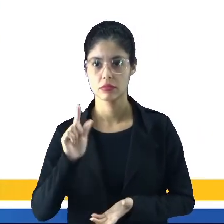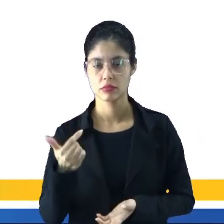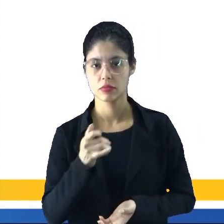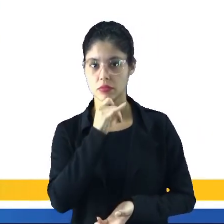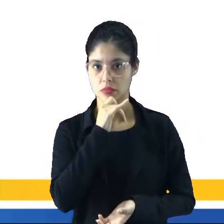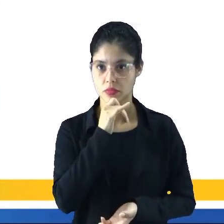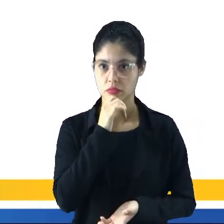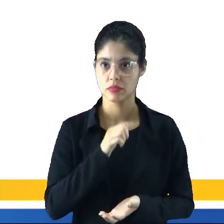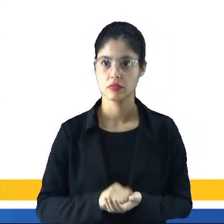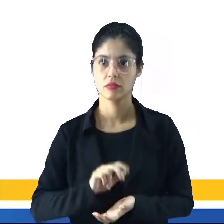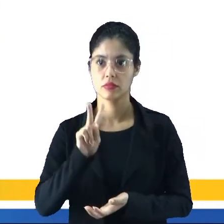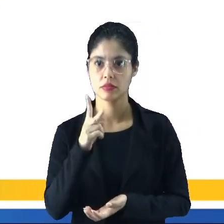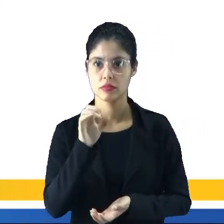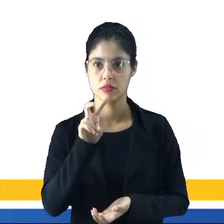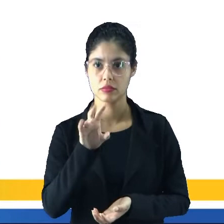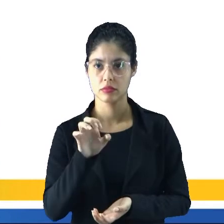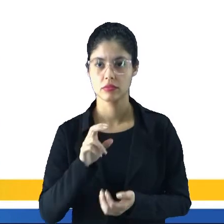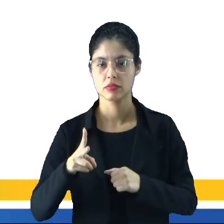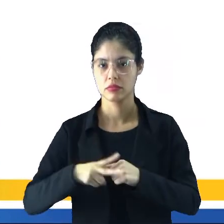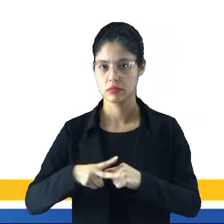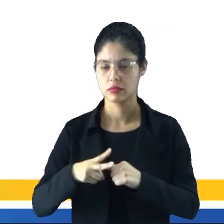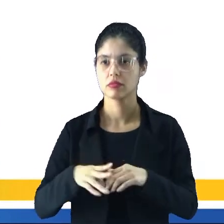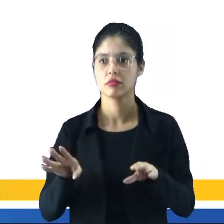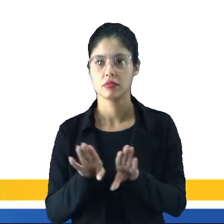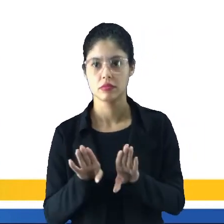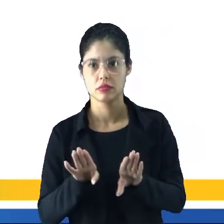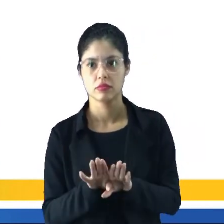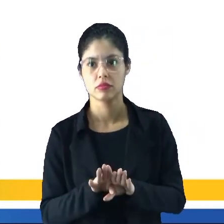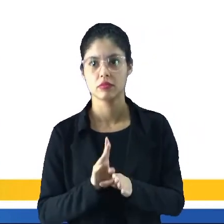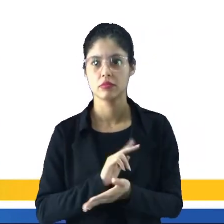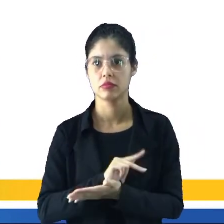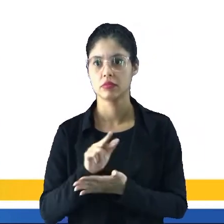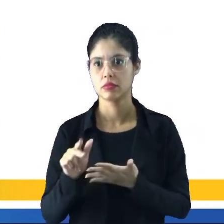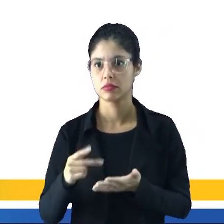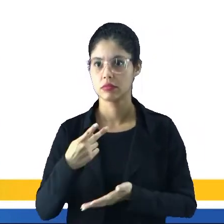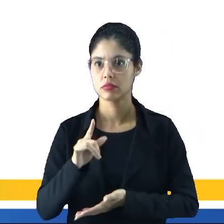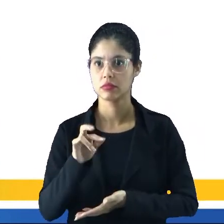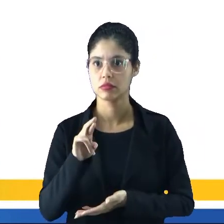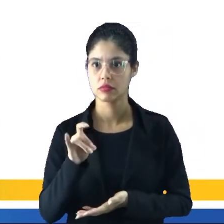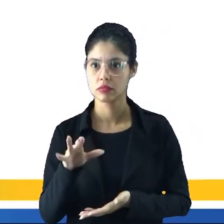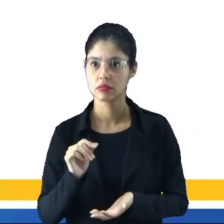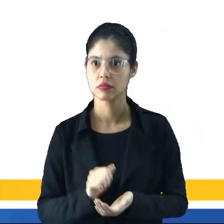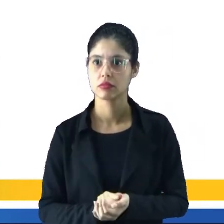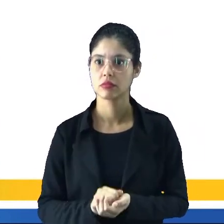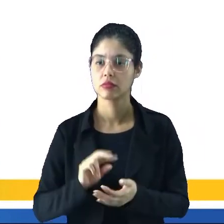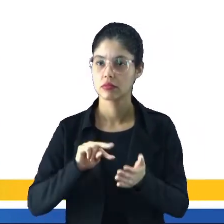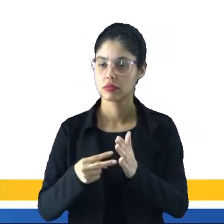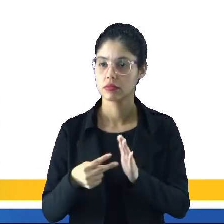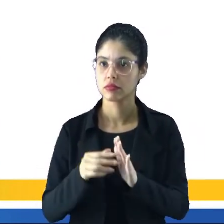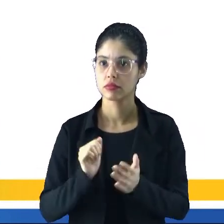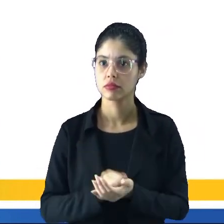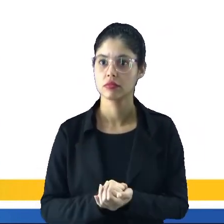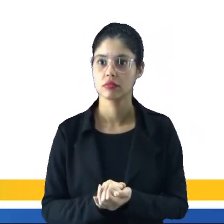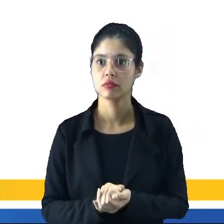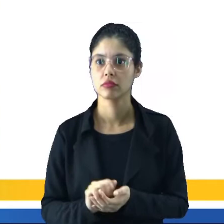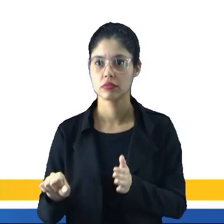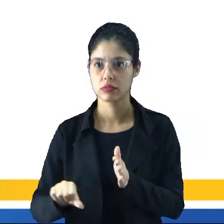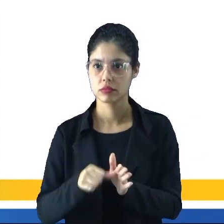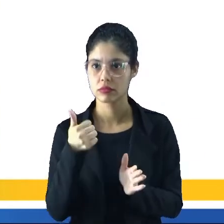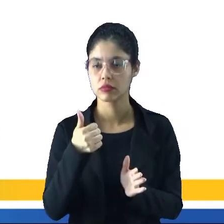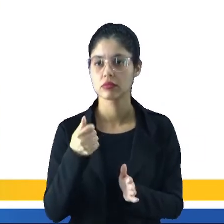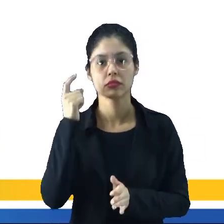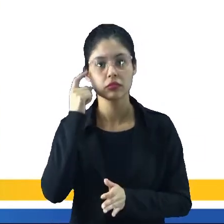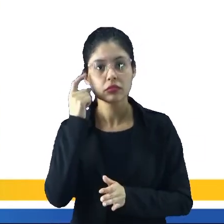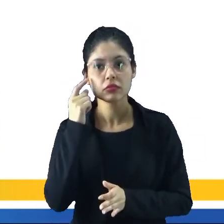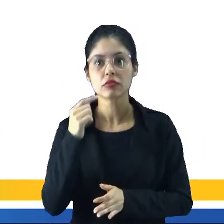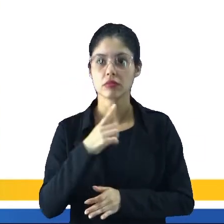Outro exemplo, verbo have. Esse aí também tem muita polissemia. Have significa, primeiro significado que a